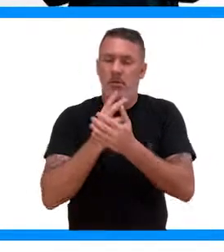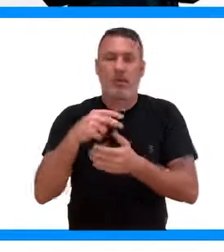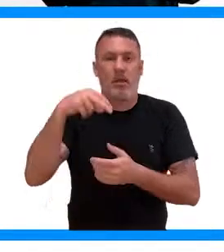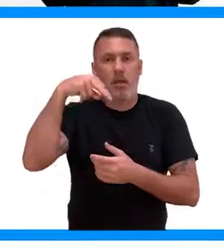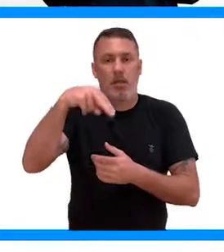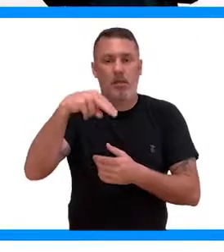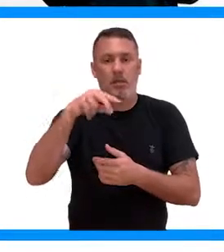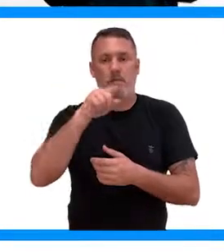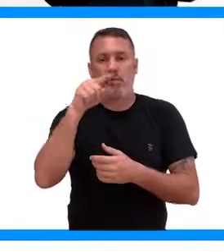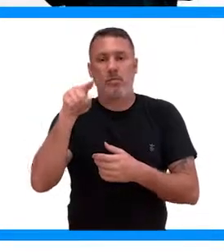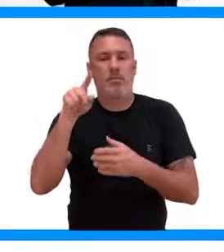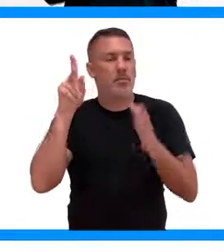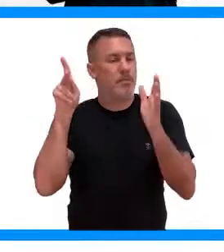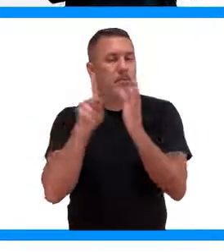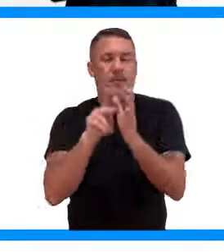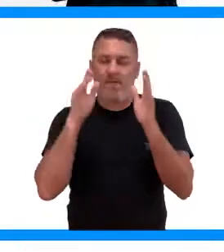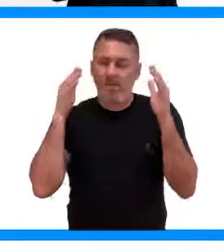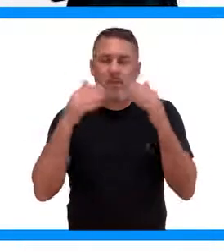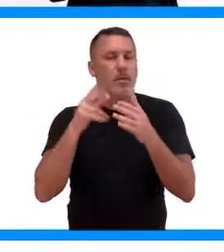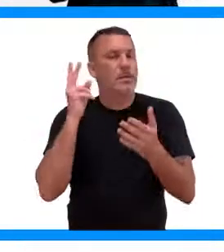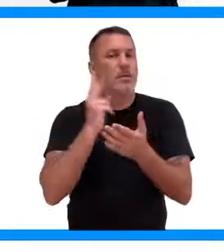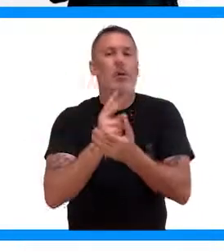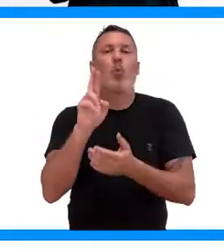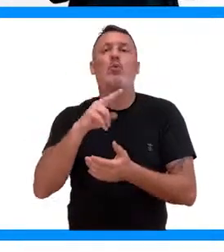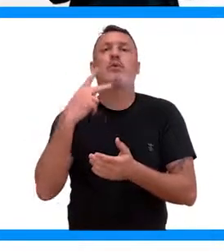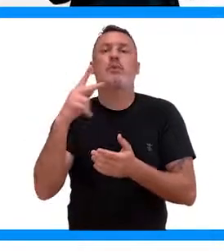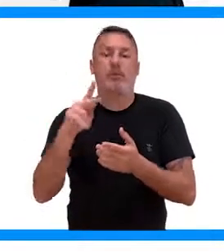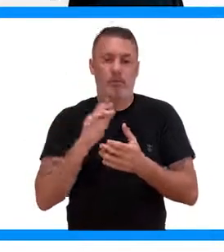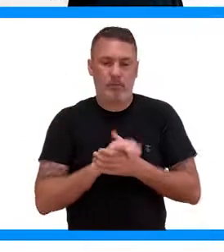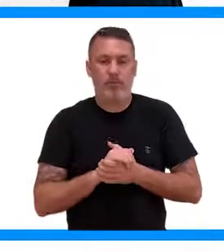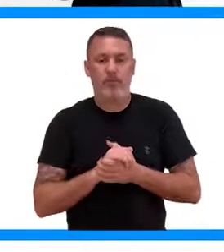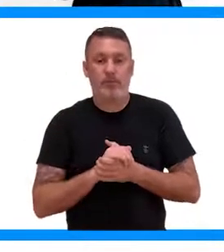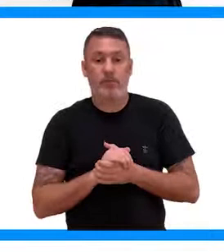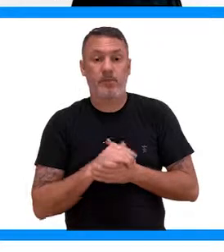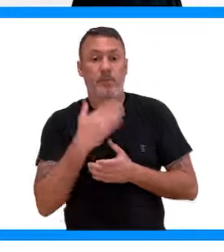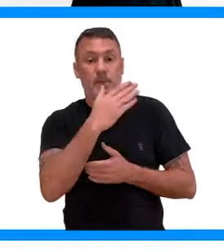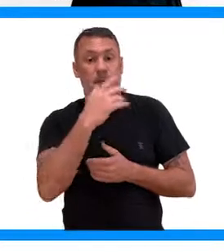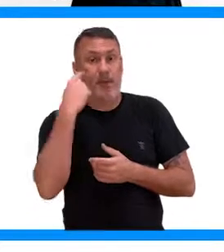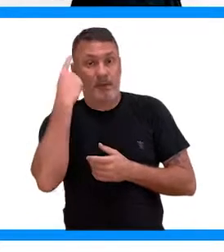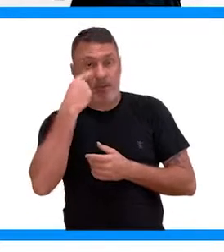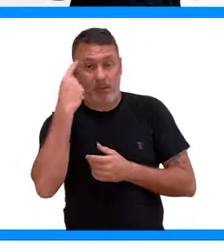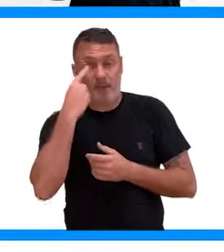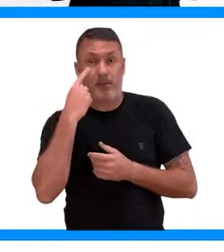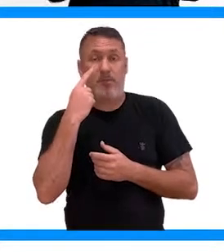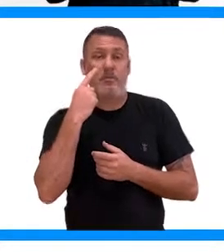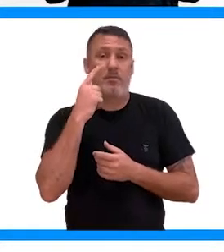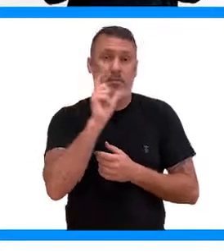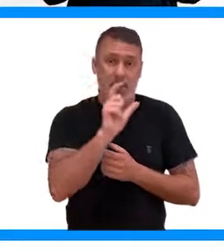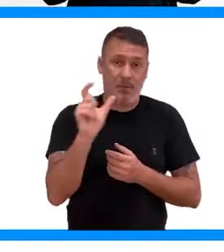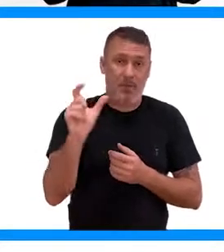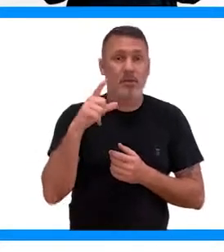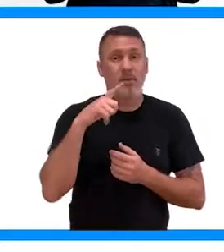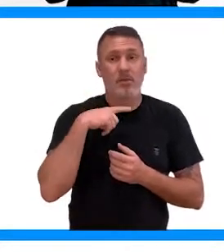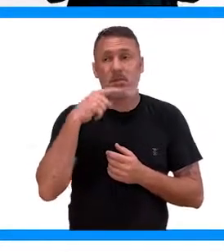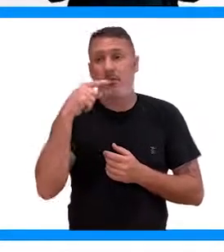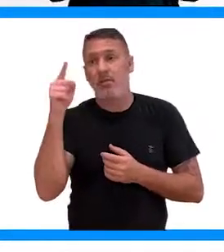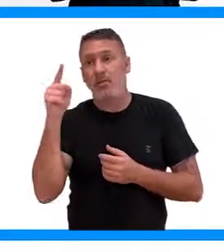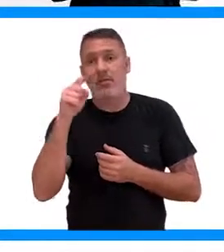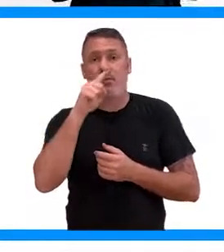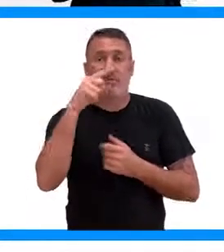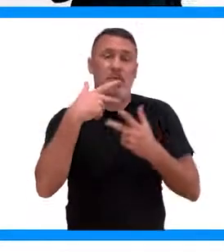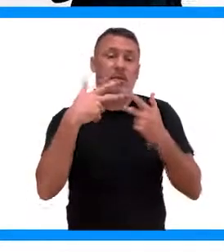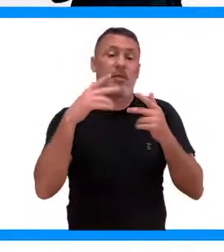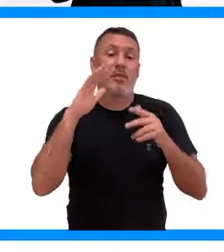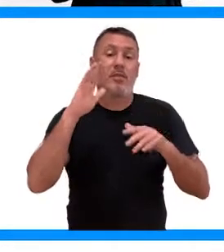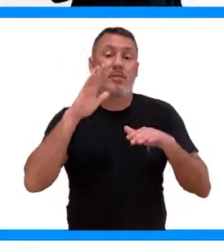existe também som nasalizado no espanhol, beleza? Em espanhol, as palavras se acentuam dependendo do lugar onde